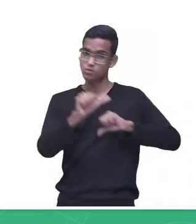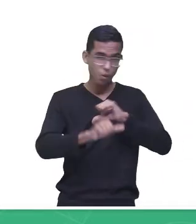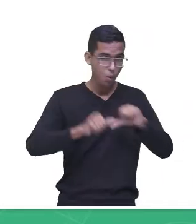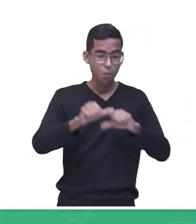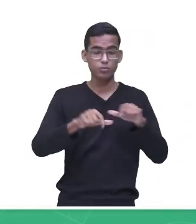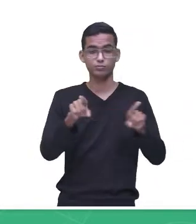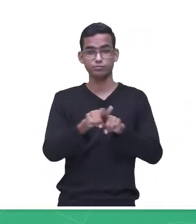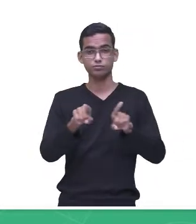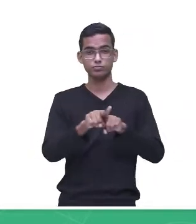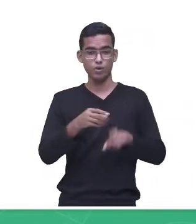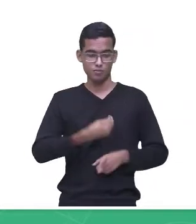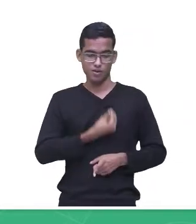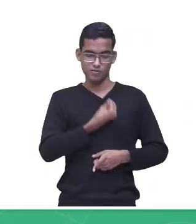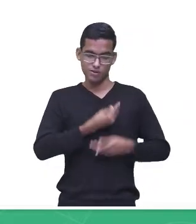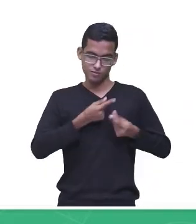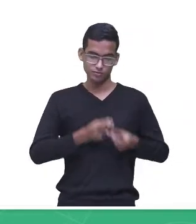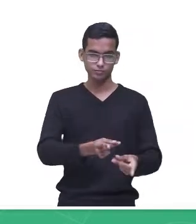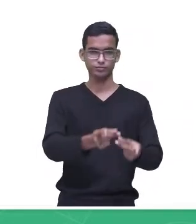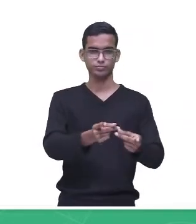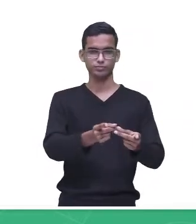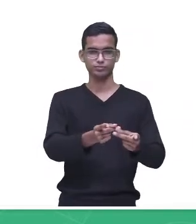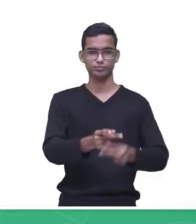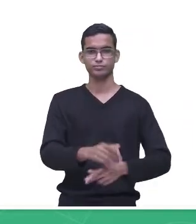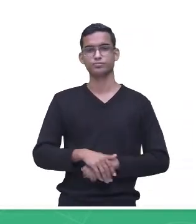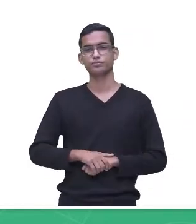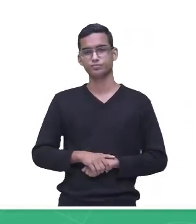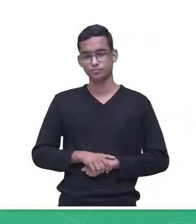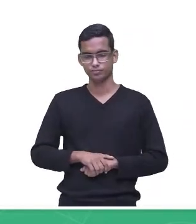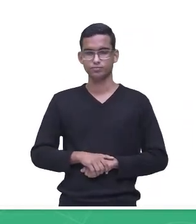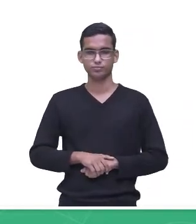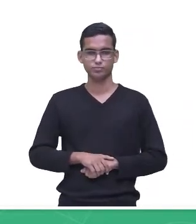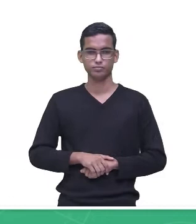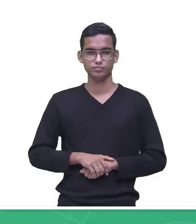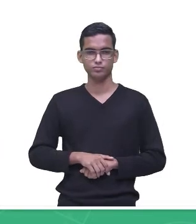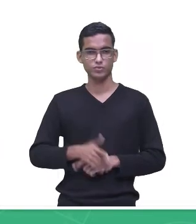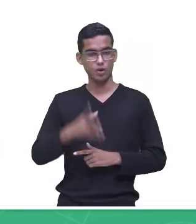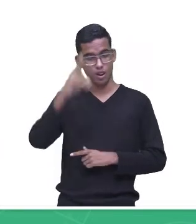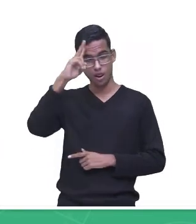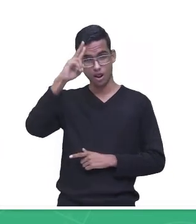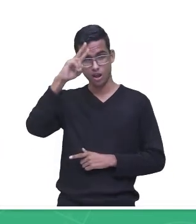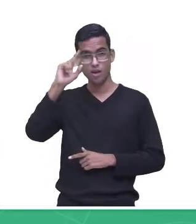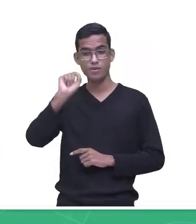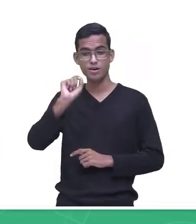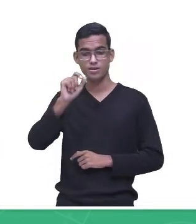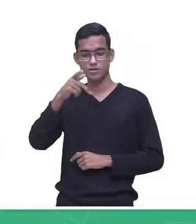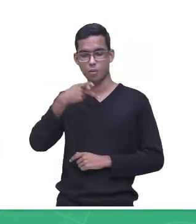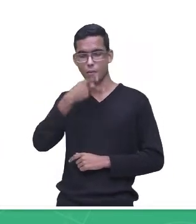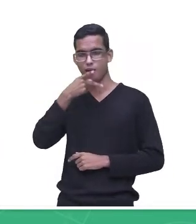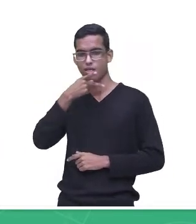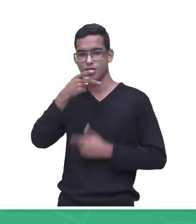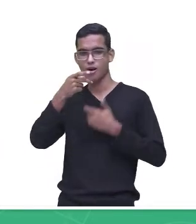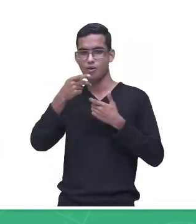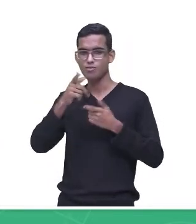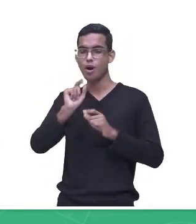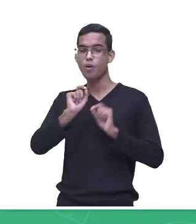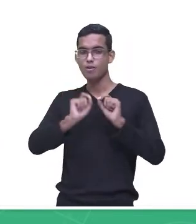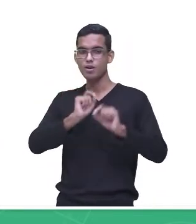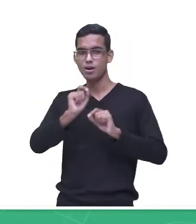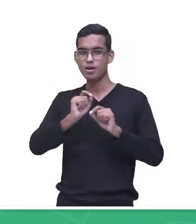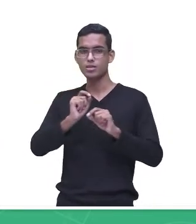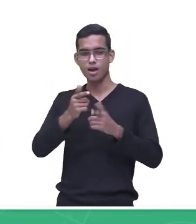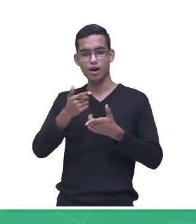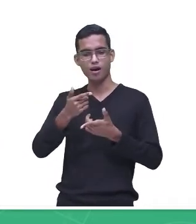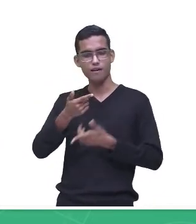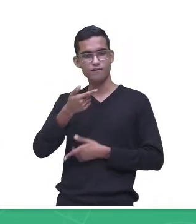imortal. Lembra que Platão está defendendo aí o próprio pensamento socrático, né? De Sócrates, a alma